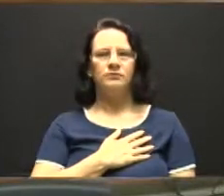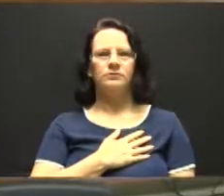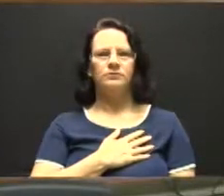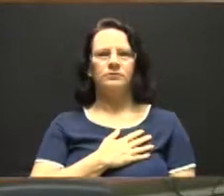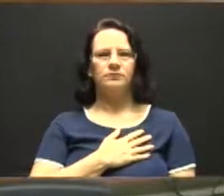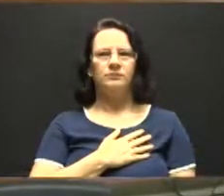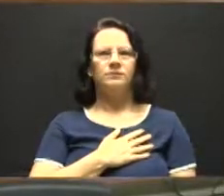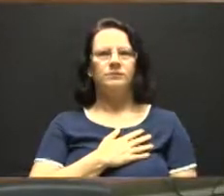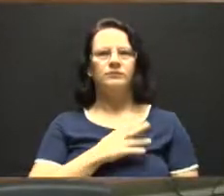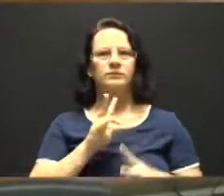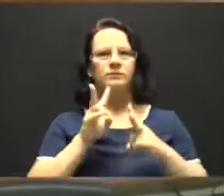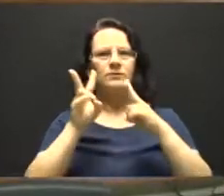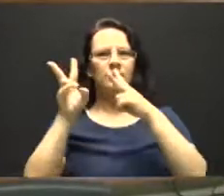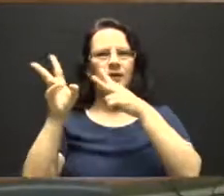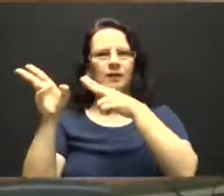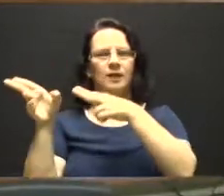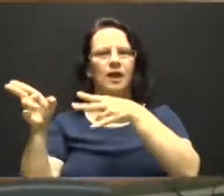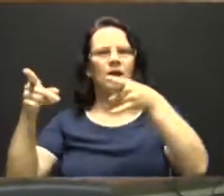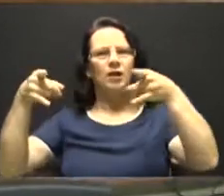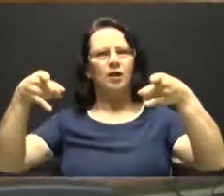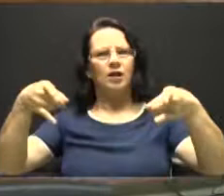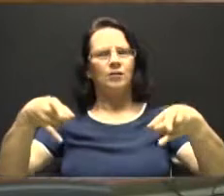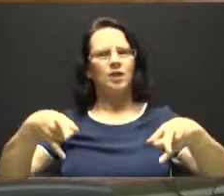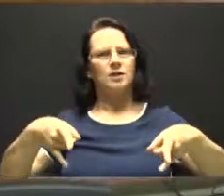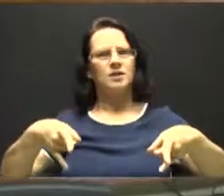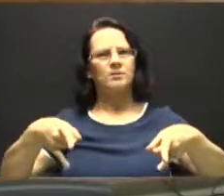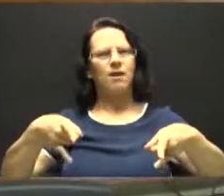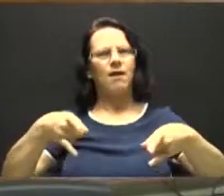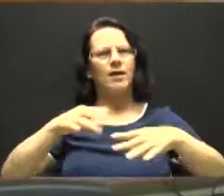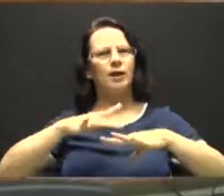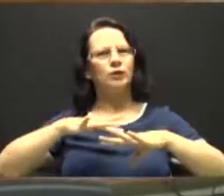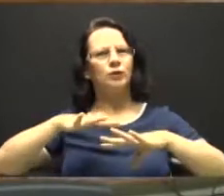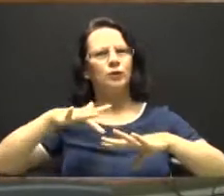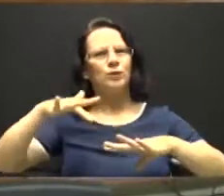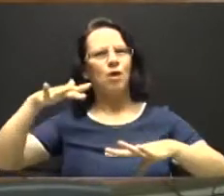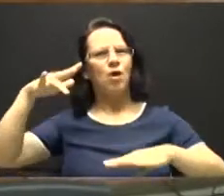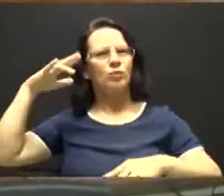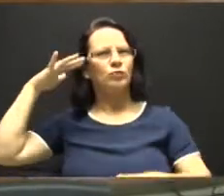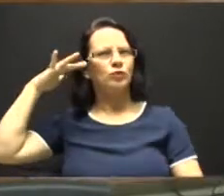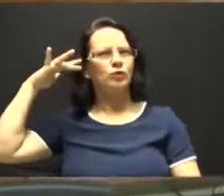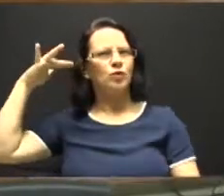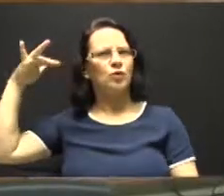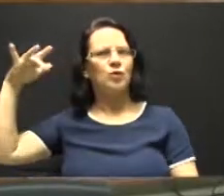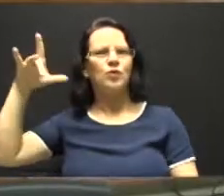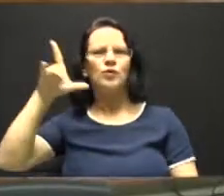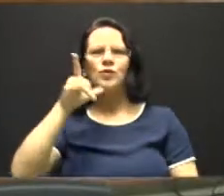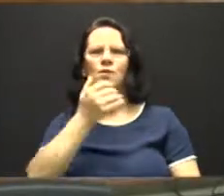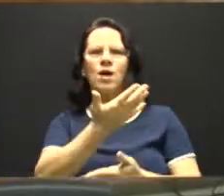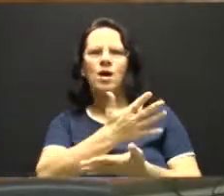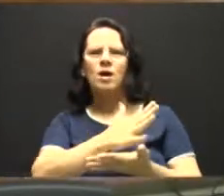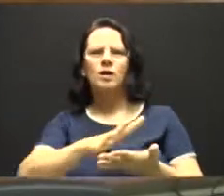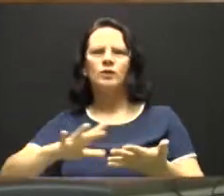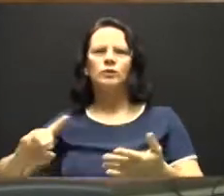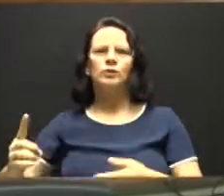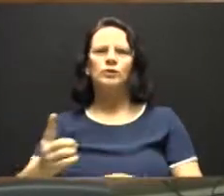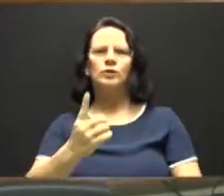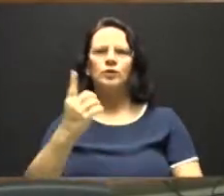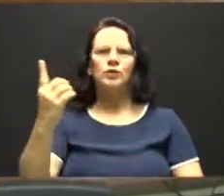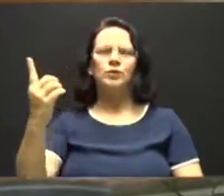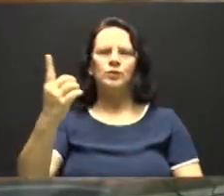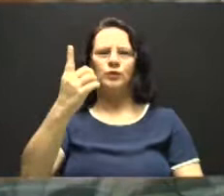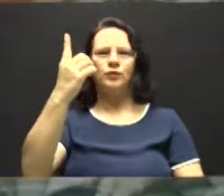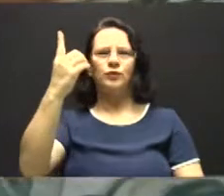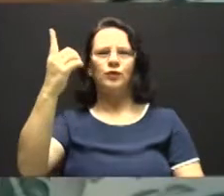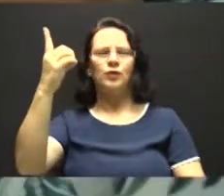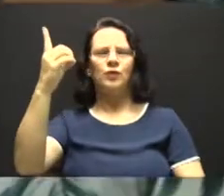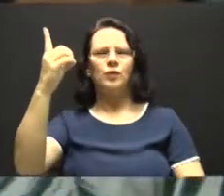bom nada certamente merece estar lá o som na no céu profundo